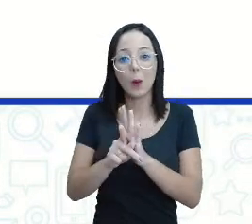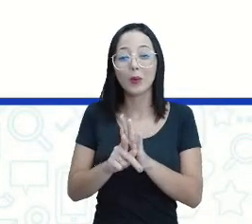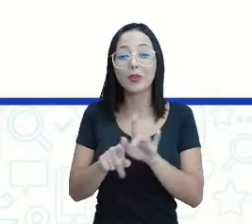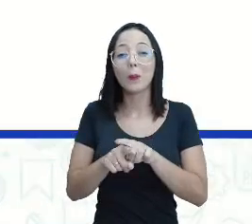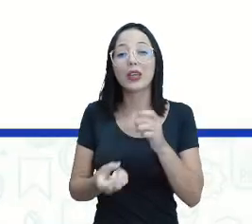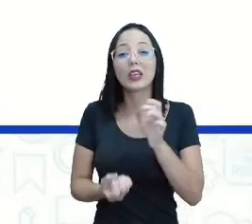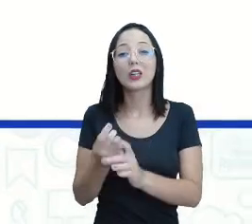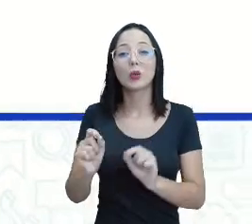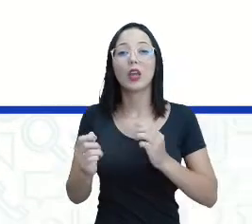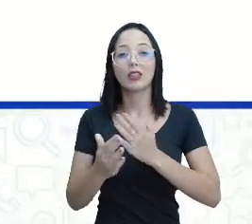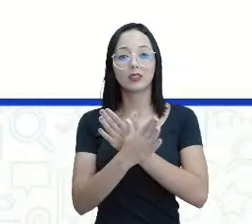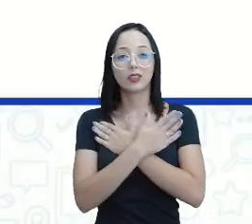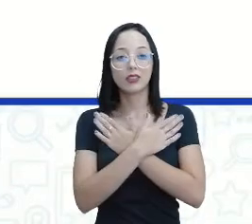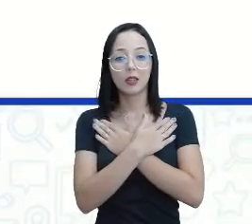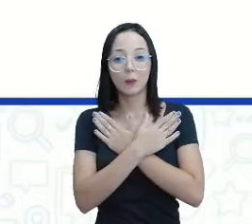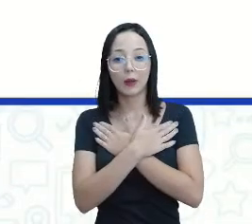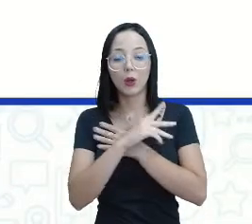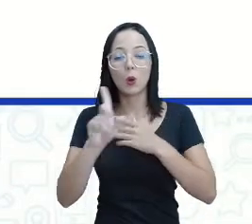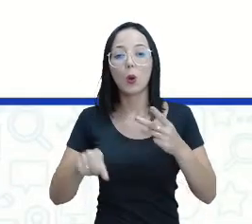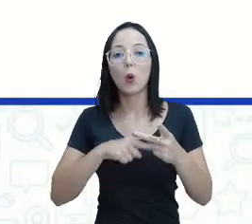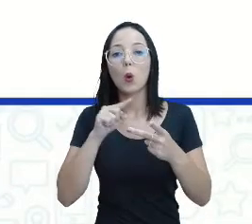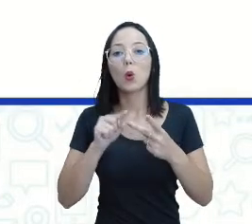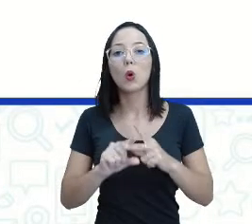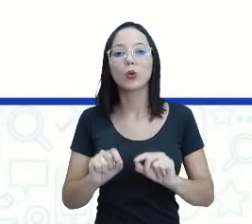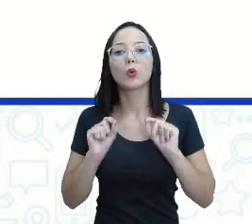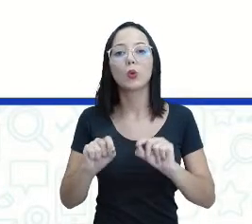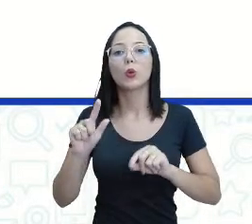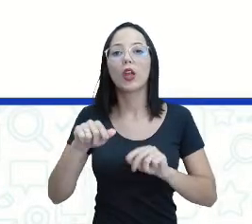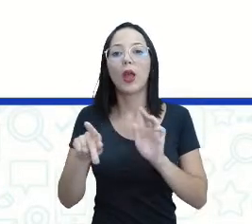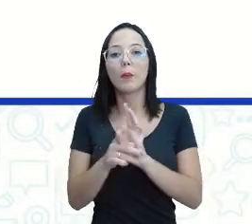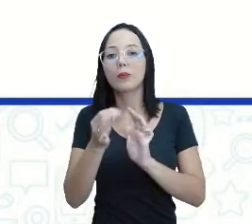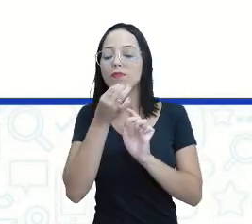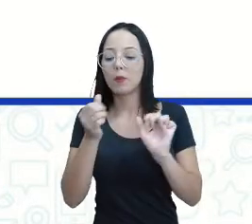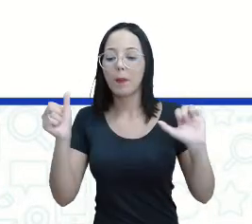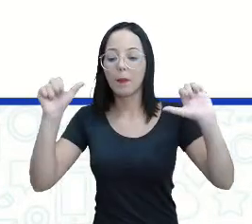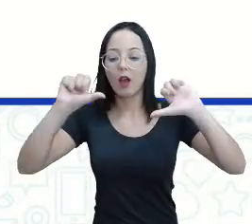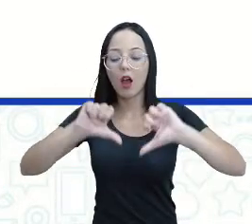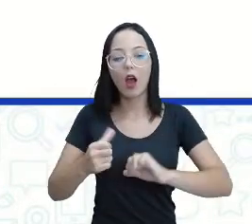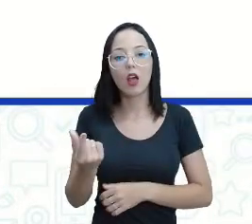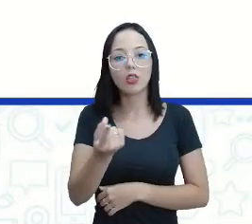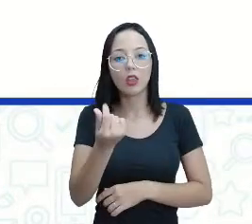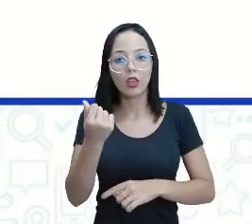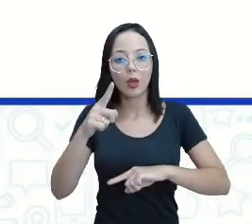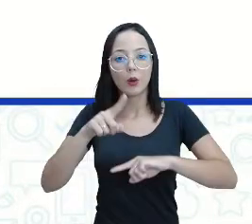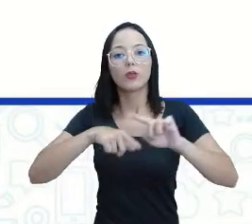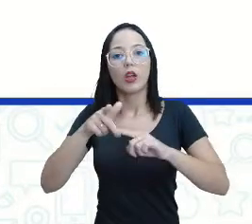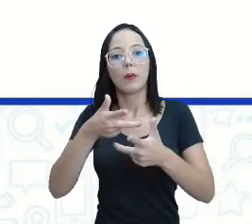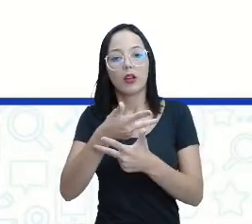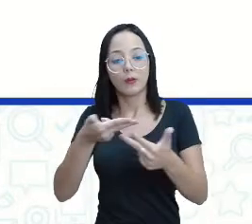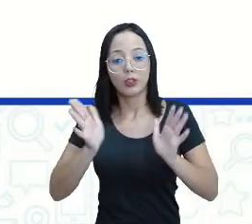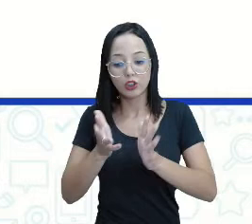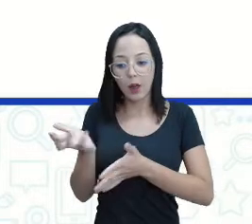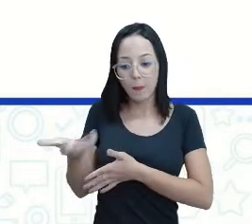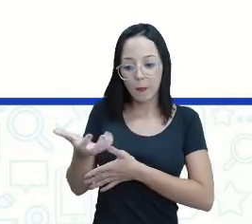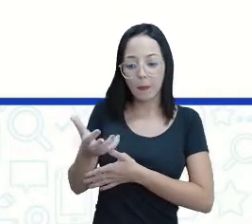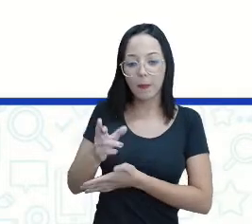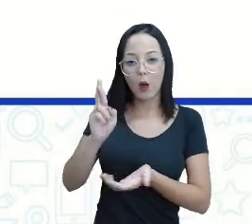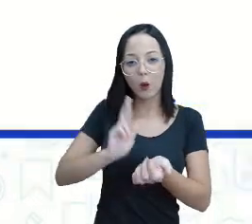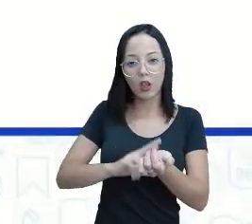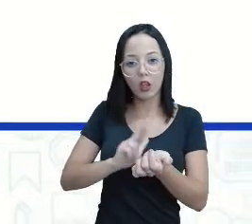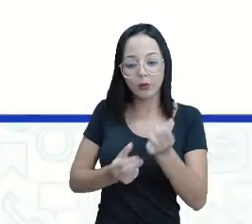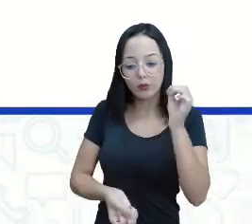desempregos. Outro fator é a questão da queda dos preços das mercadorias, que acelerou o ritmo da